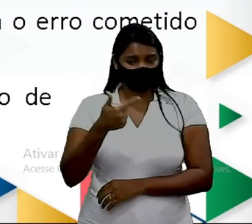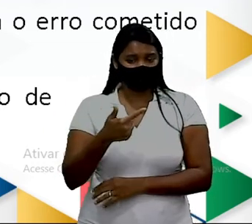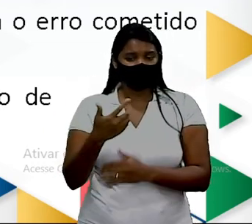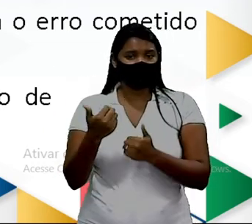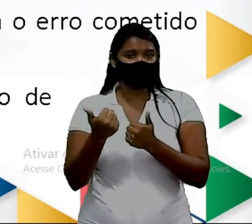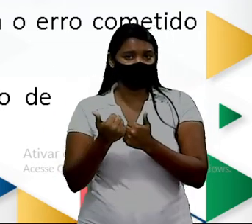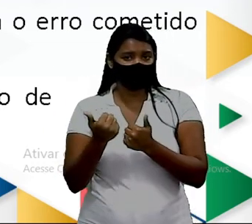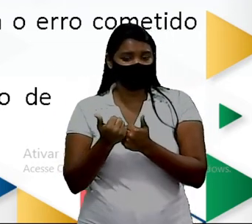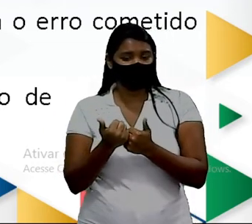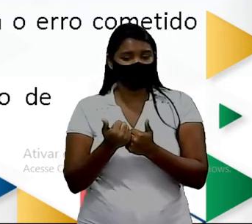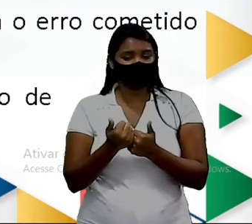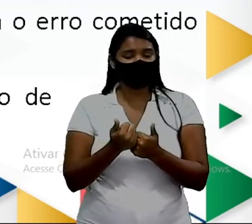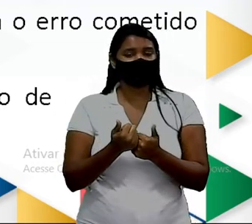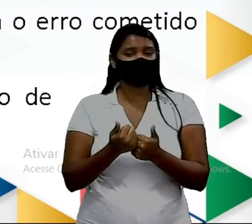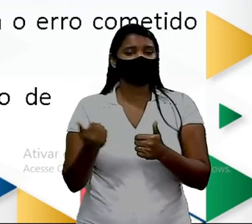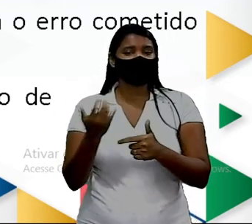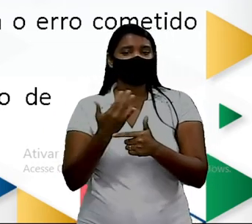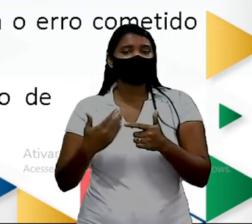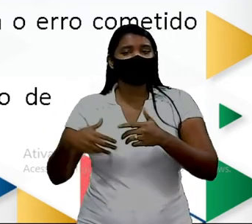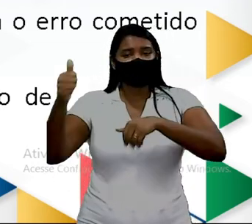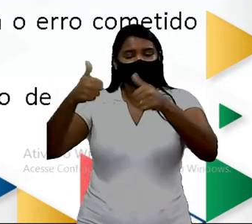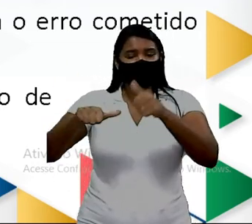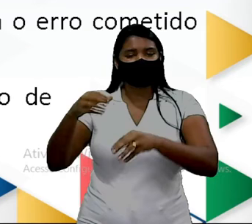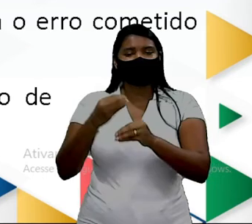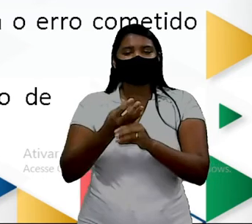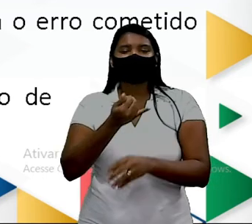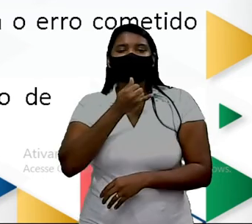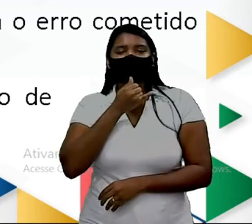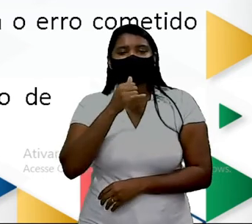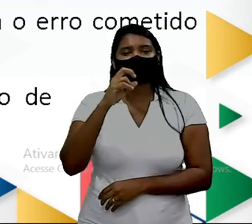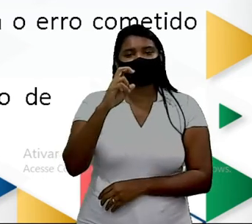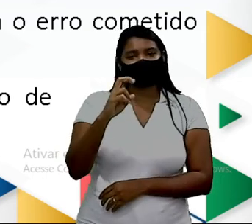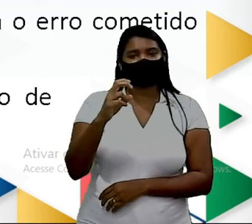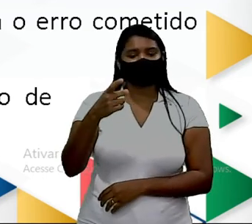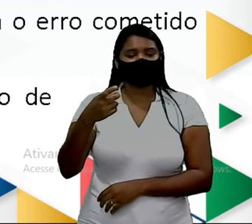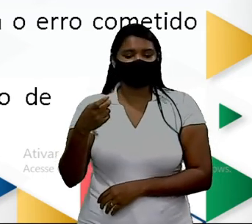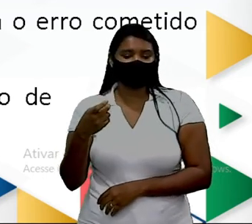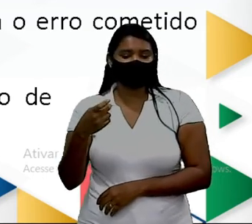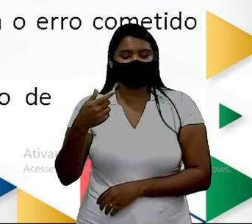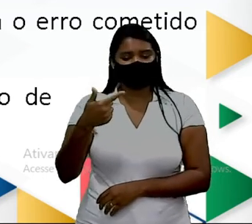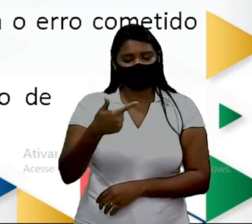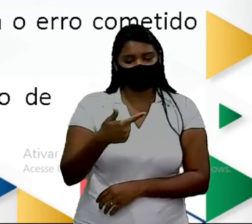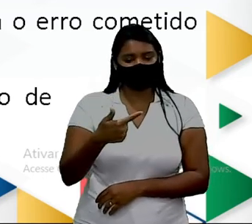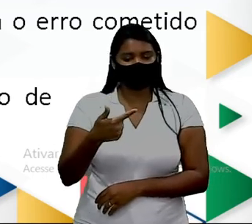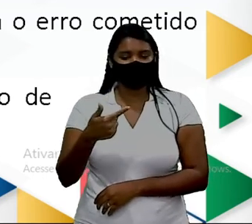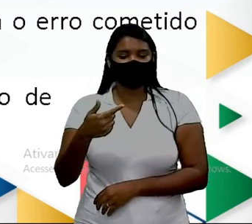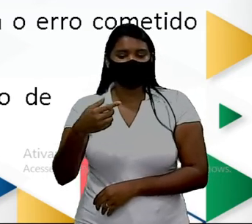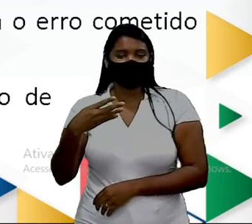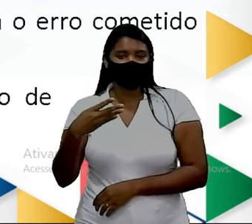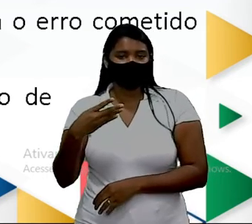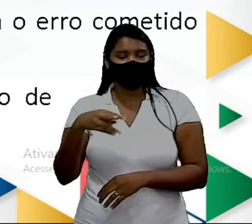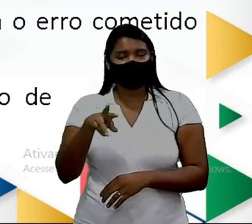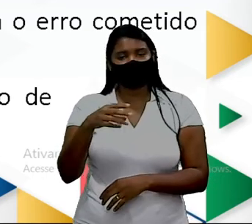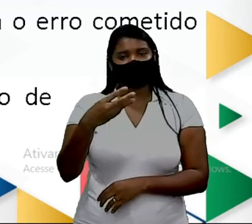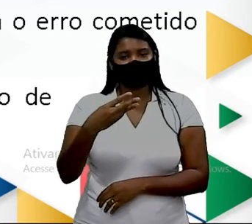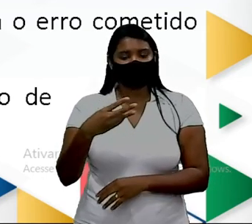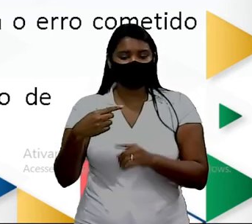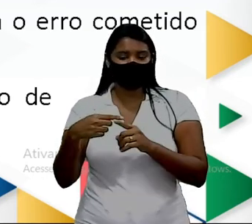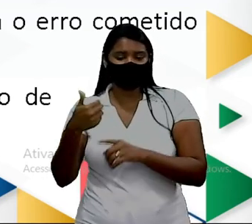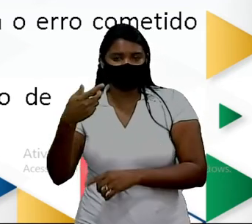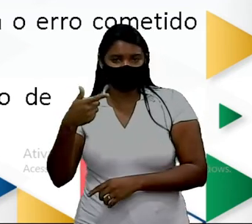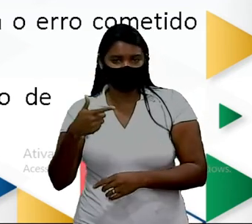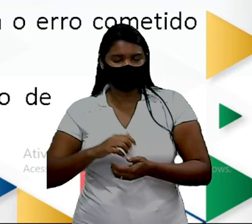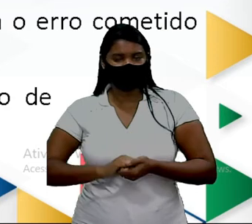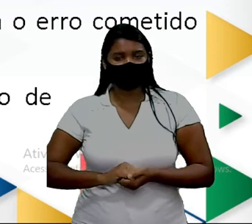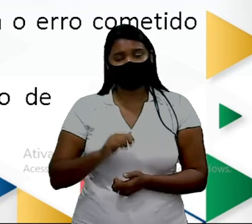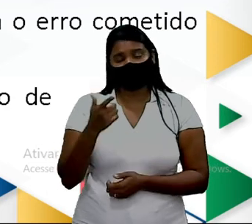substituir lá na primeira equação e verificar. Por exemplo, 5 vezes 2 menos 4 é igual a 3 vezes 2 mais 12? Se